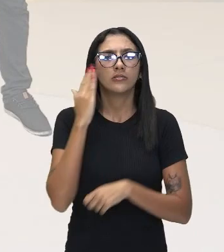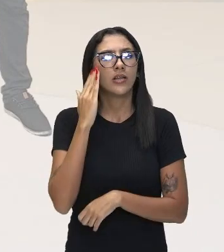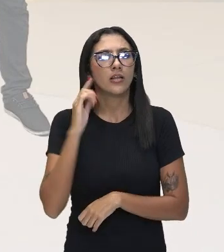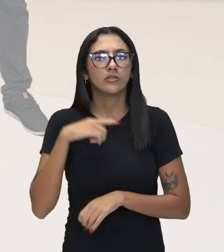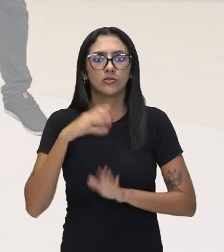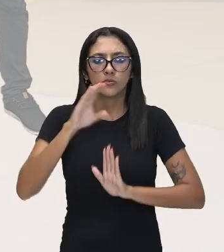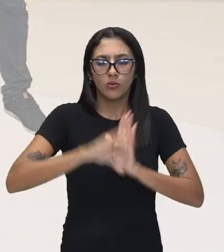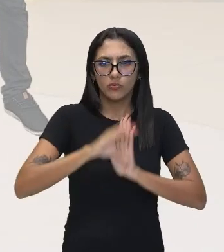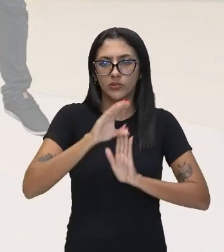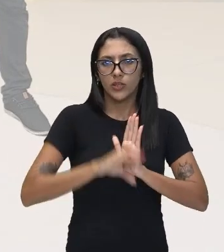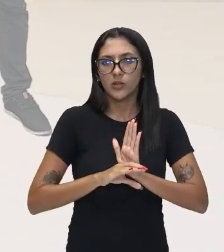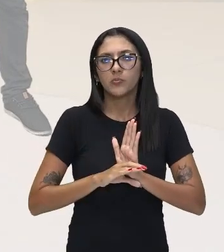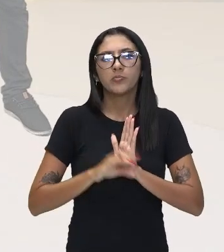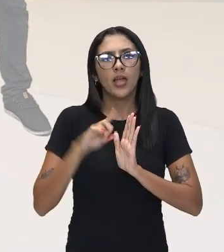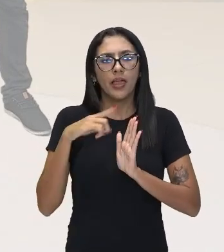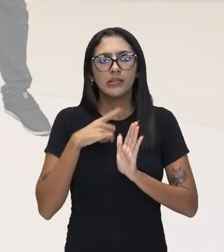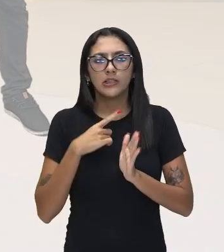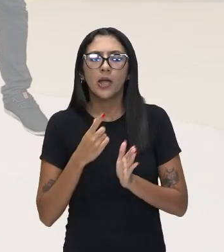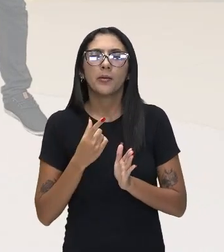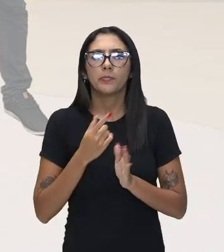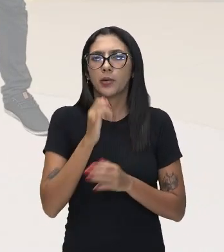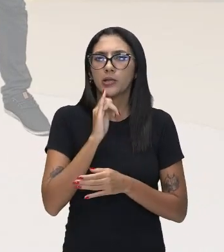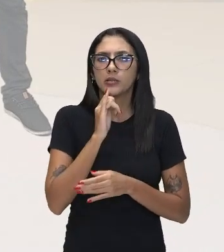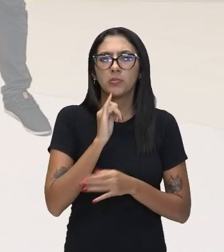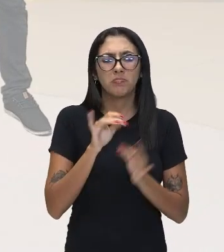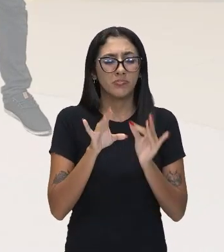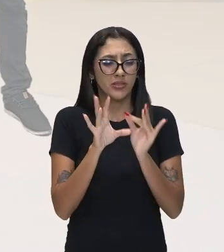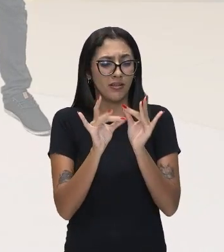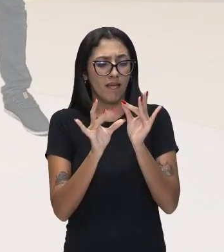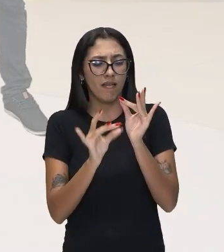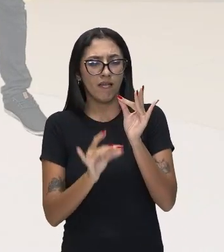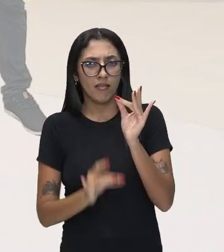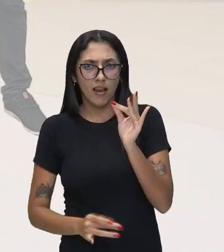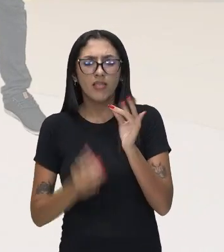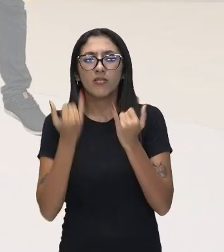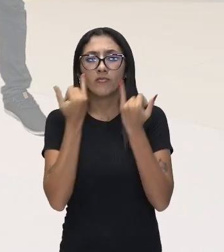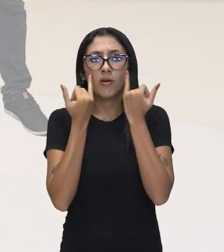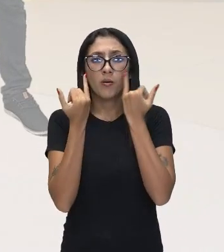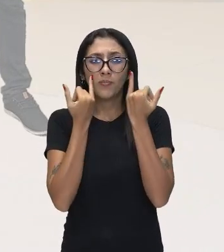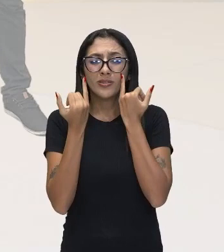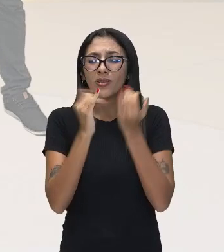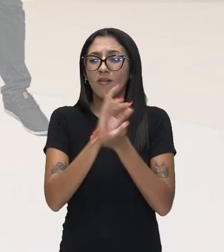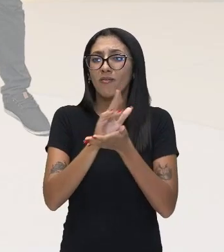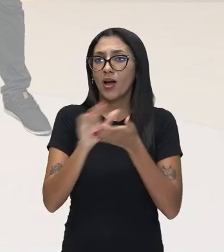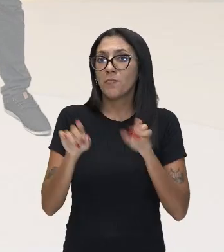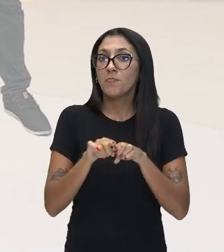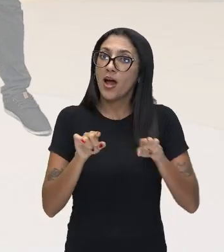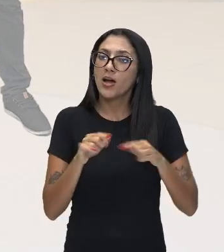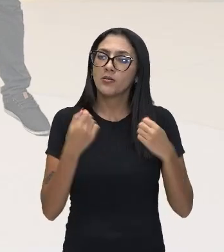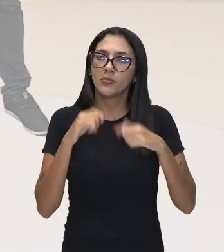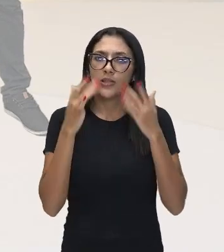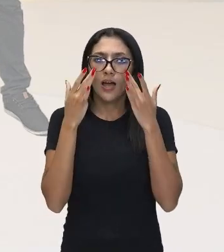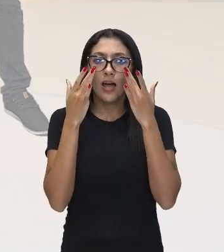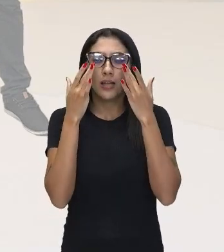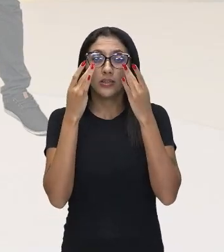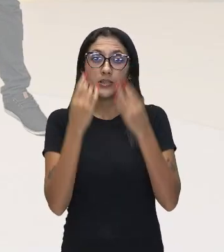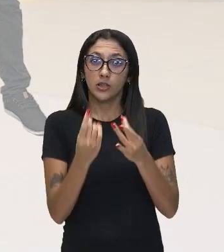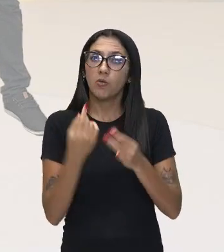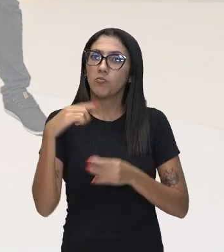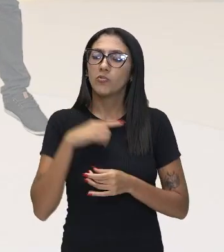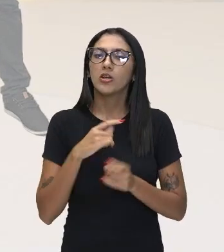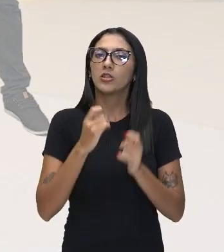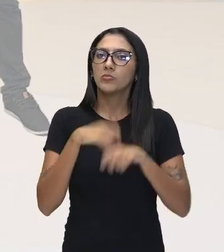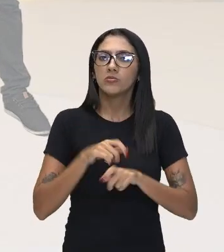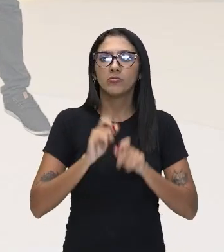conceito sucinto, é muito mais profundo do que aquilo que está aqui, mas o que nós vamos apresentar aqui já dá um panorama para vocês do que é a